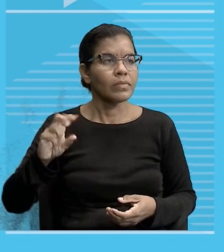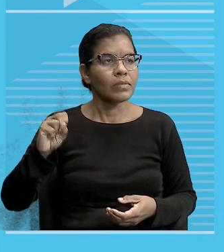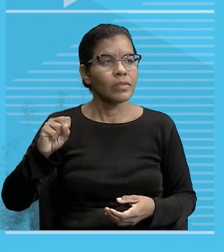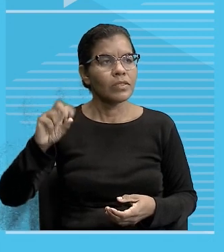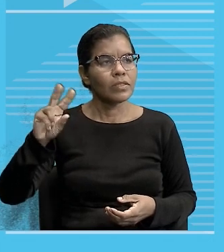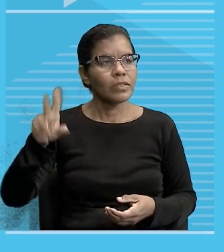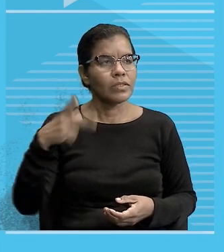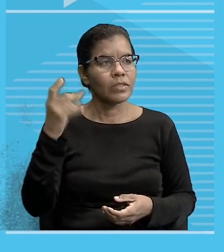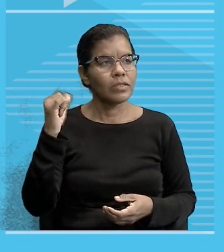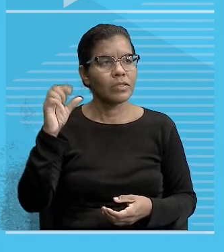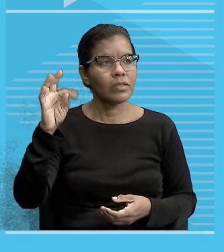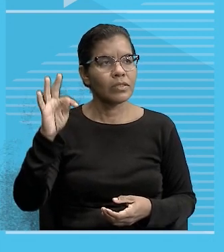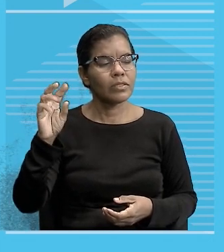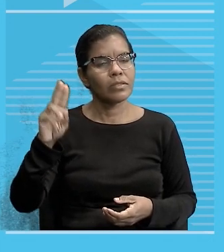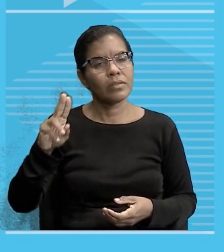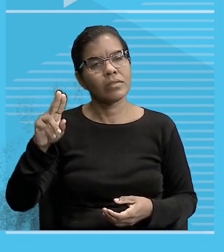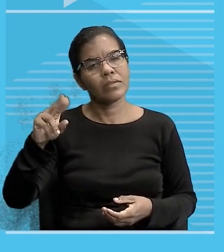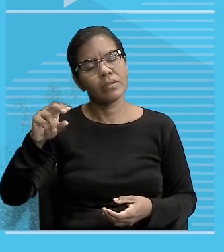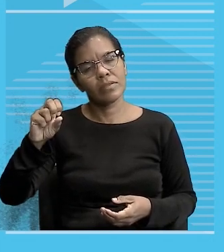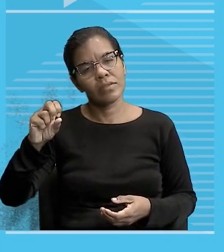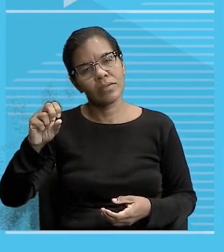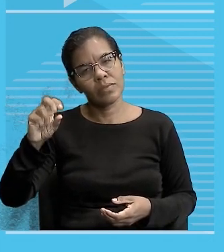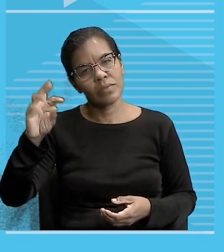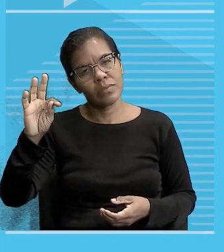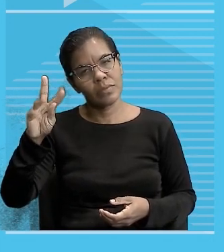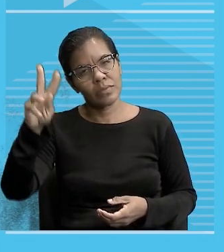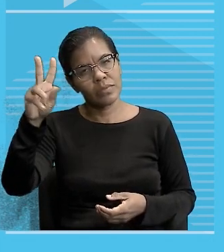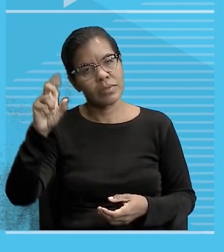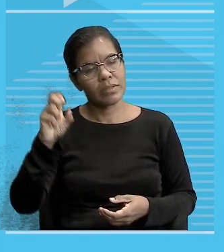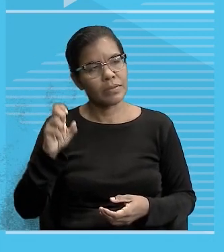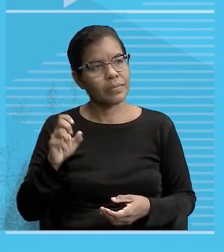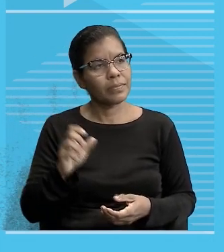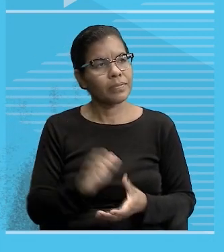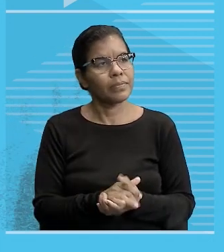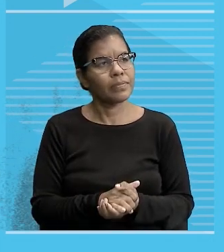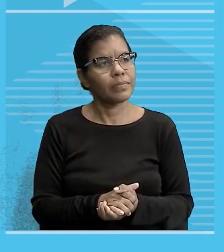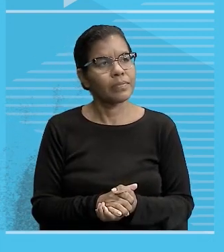chamado quinto S que é o shitsuki